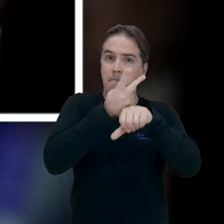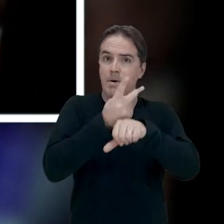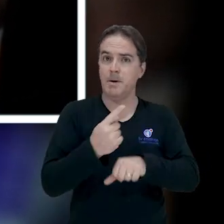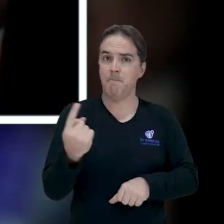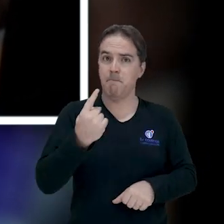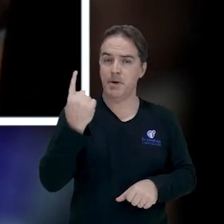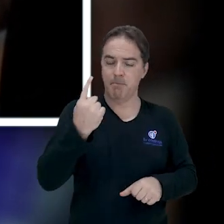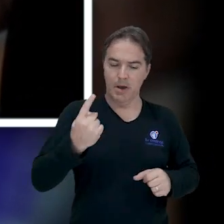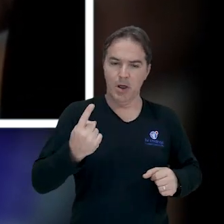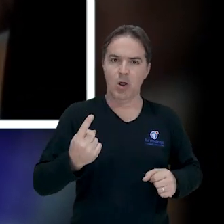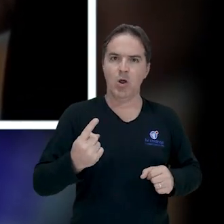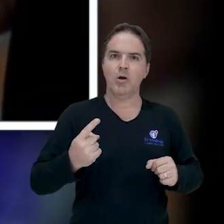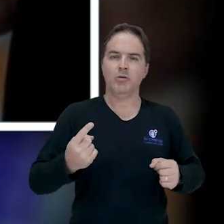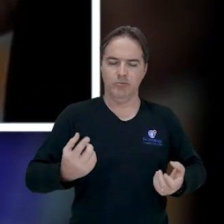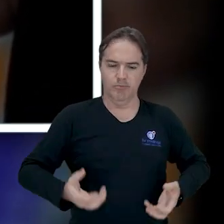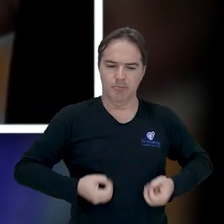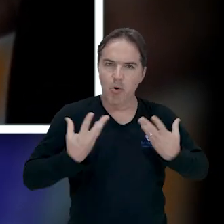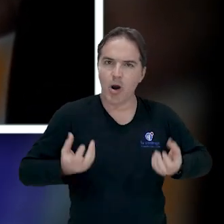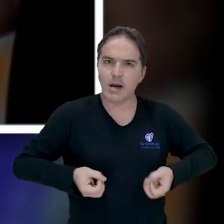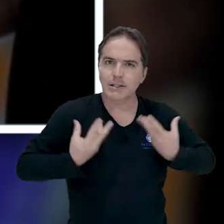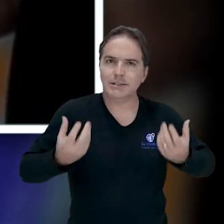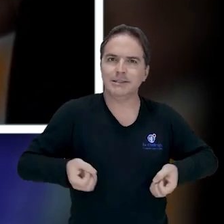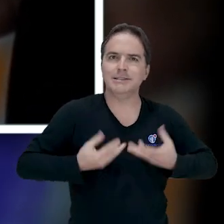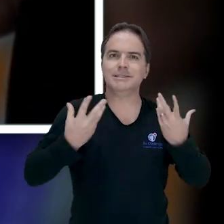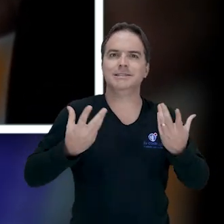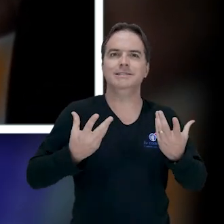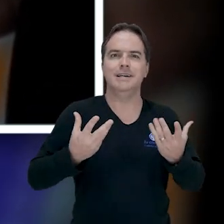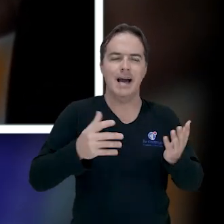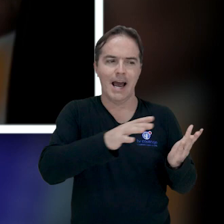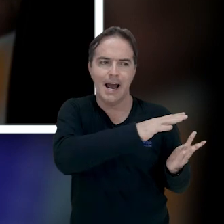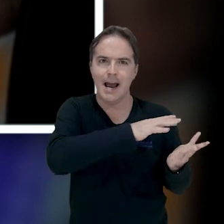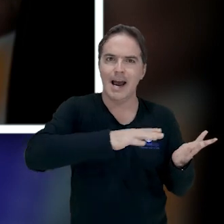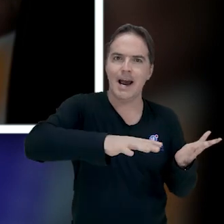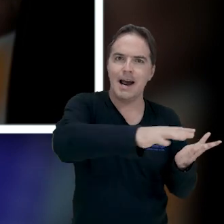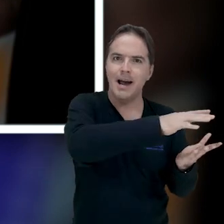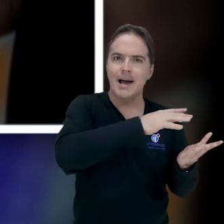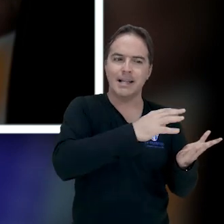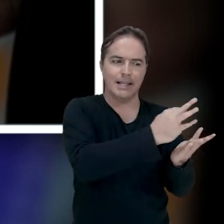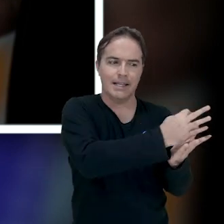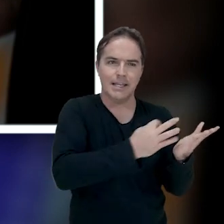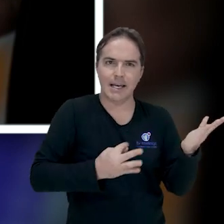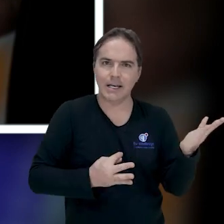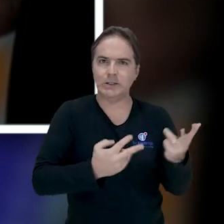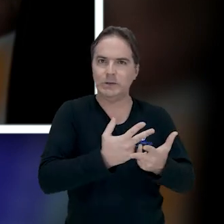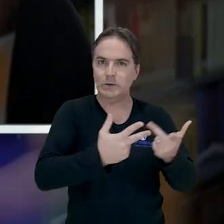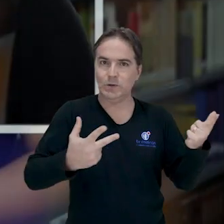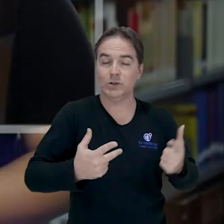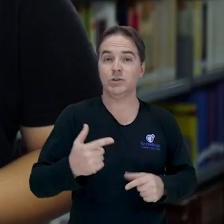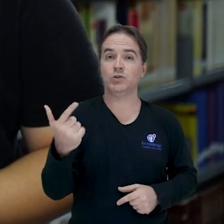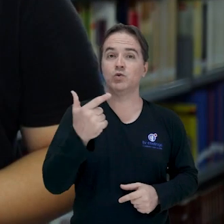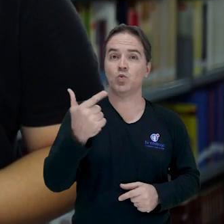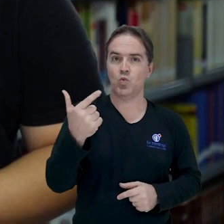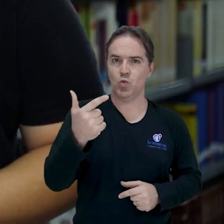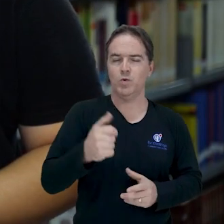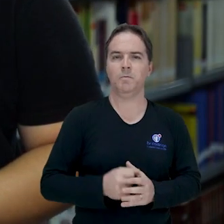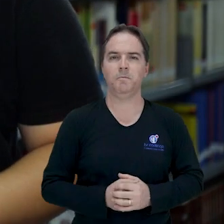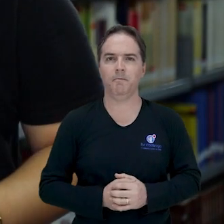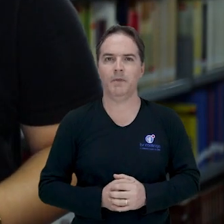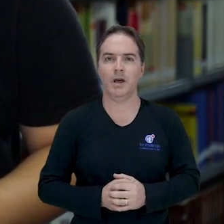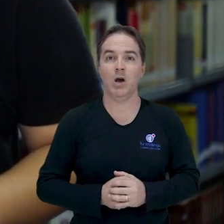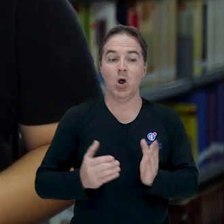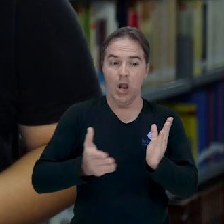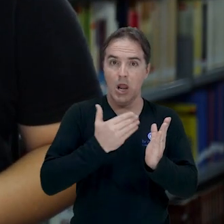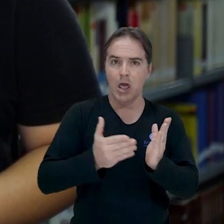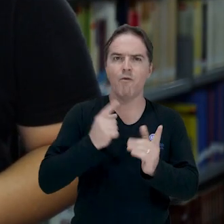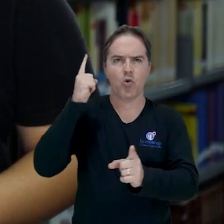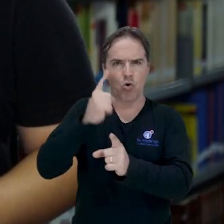categoria poesia e no contexto geral de todos os autores, todos os gêneros, ficou em segundo lugar. Bom, o livro está disponível nas